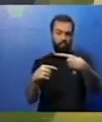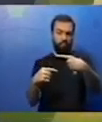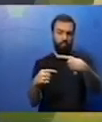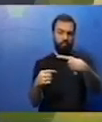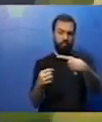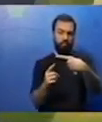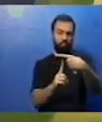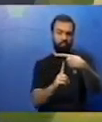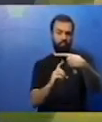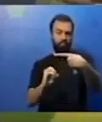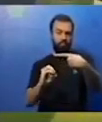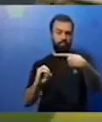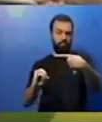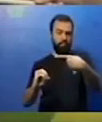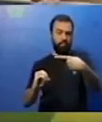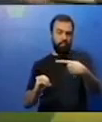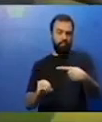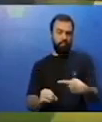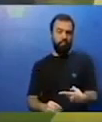Como assim?